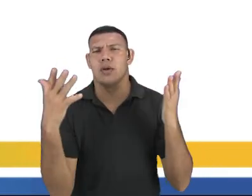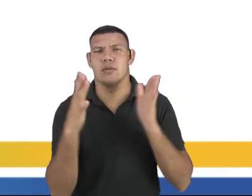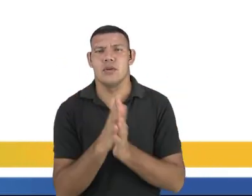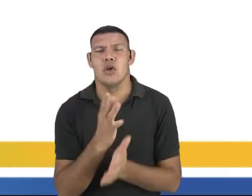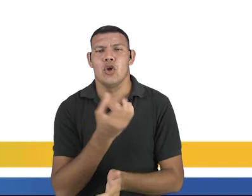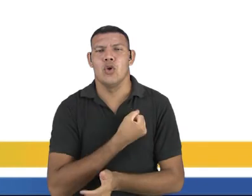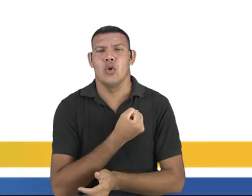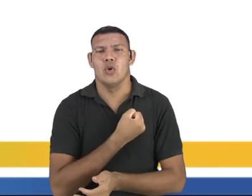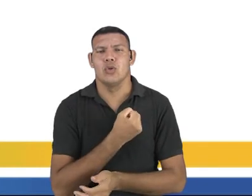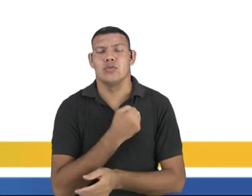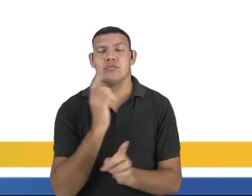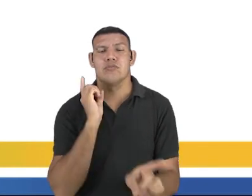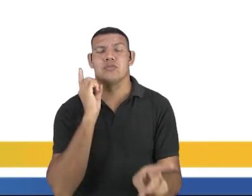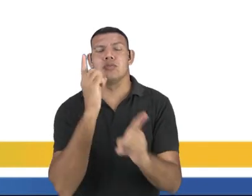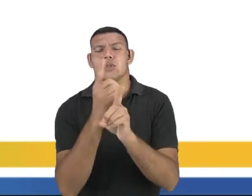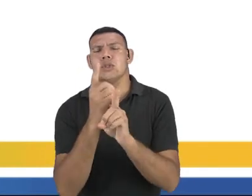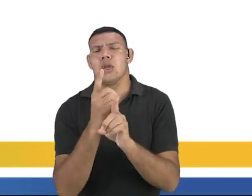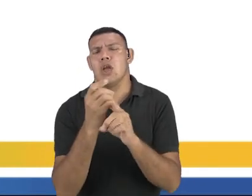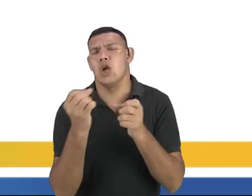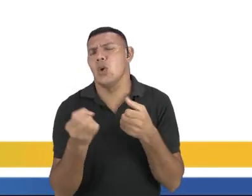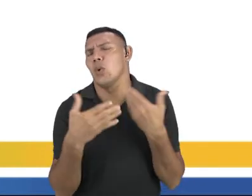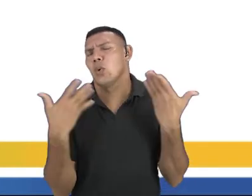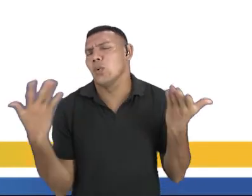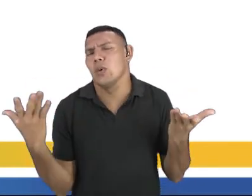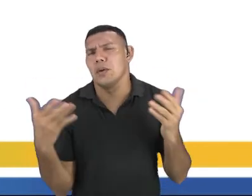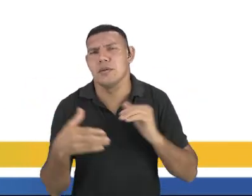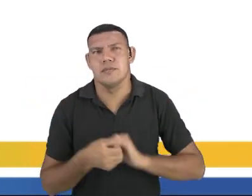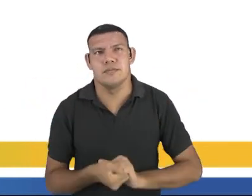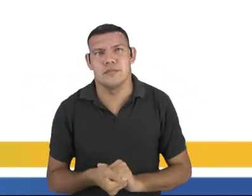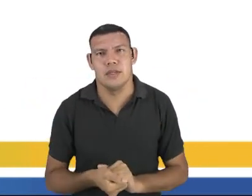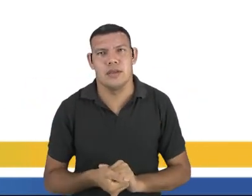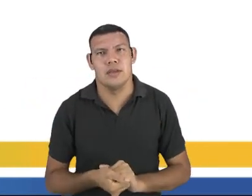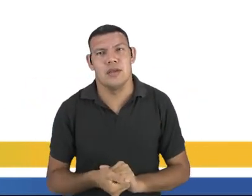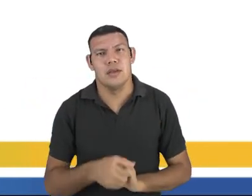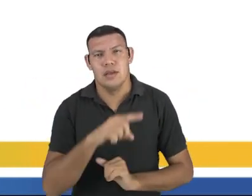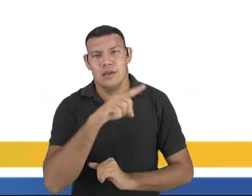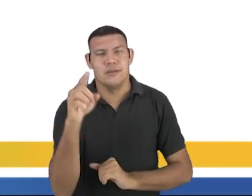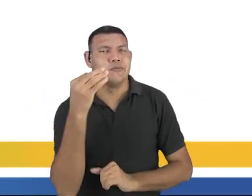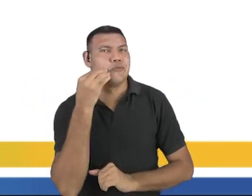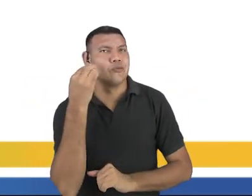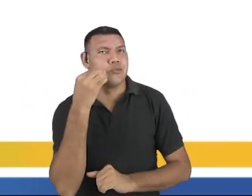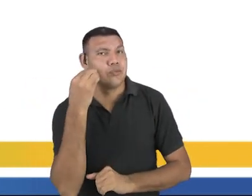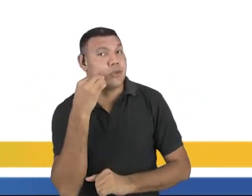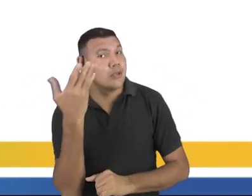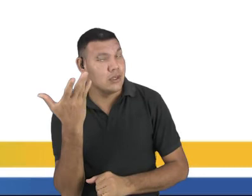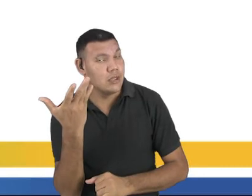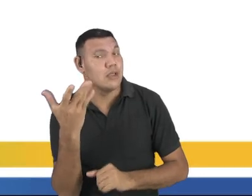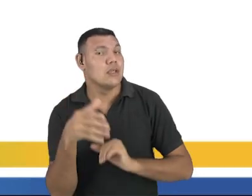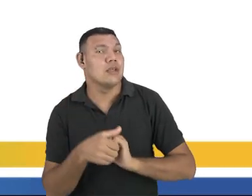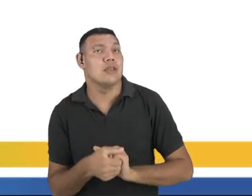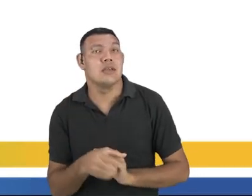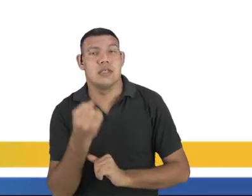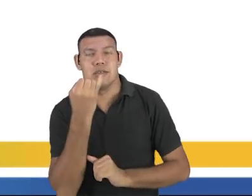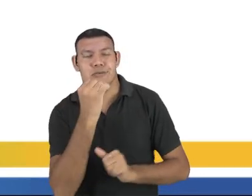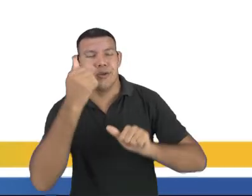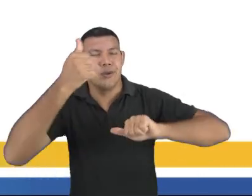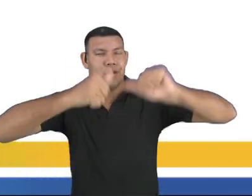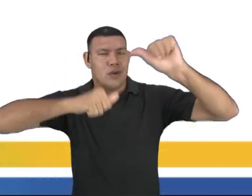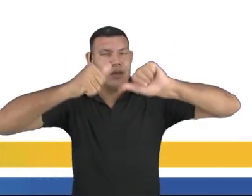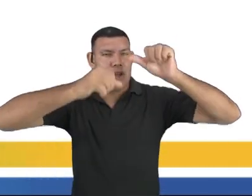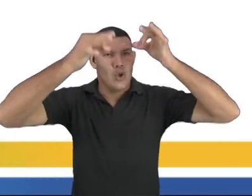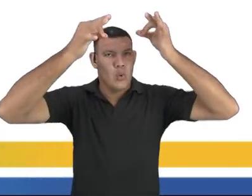são qual é na verdade o coordenador que representa B e C você pode fazer algumas tentativas né E se você analisar